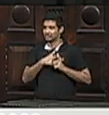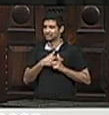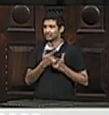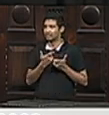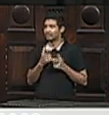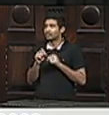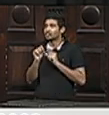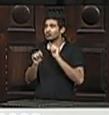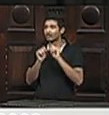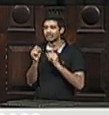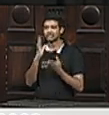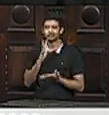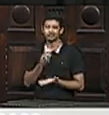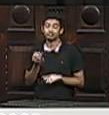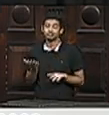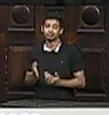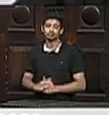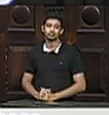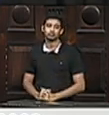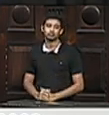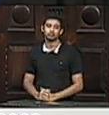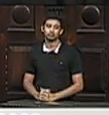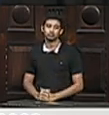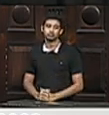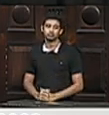Deputado Rafael Pisciani.